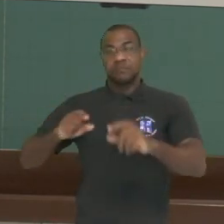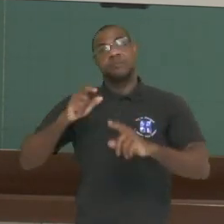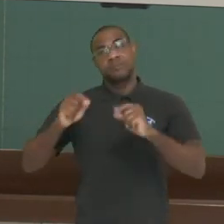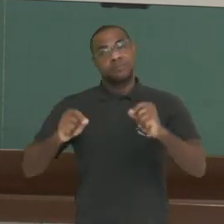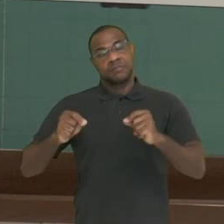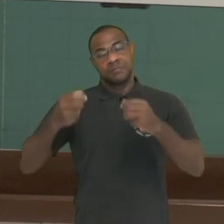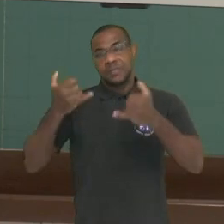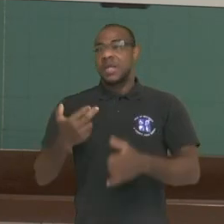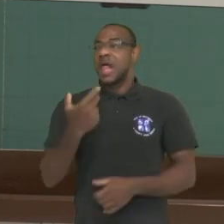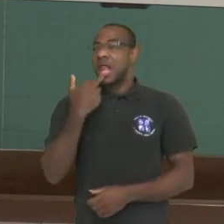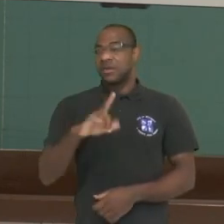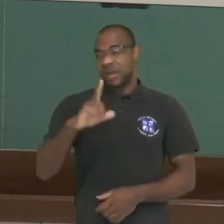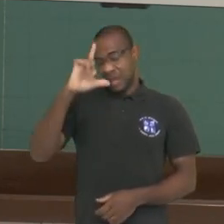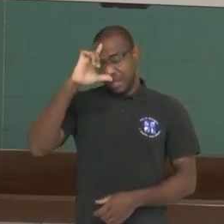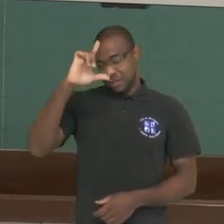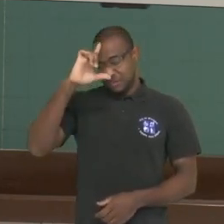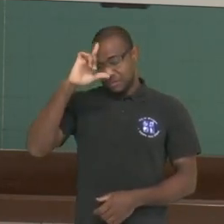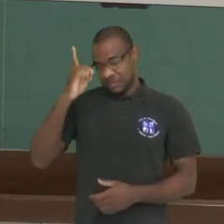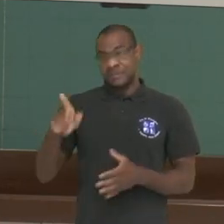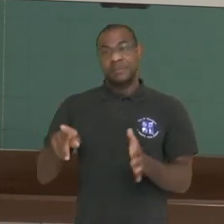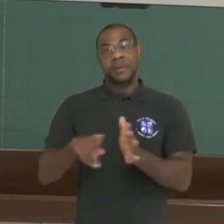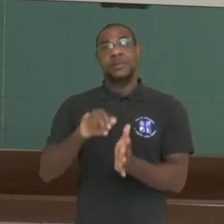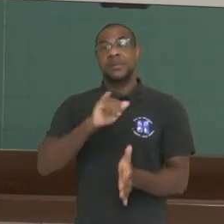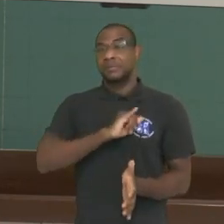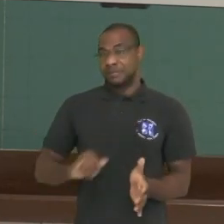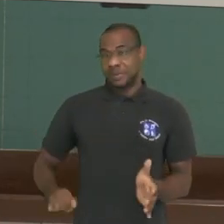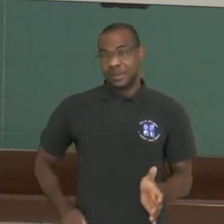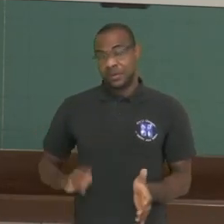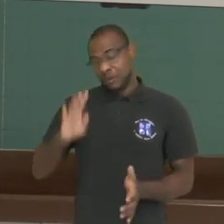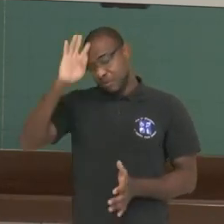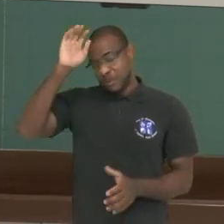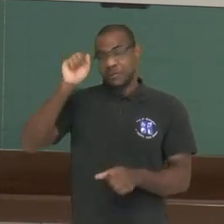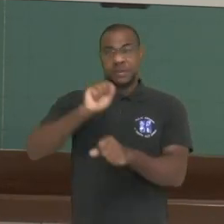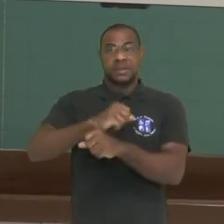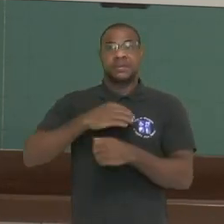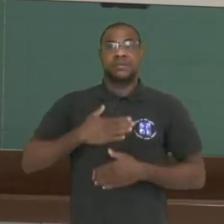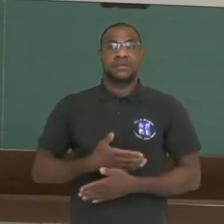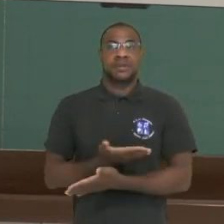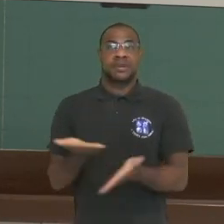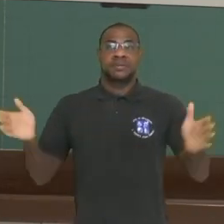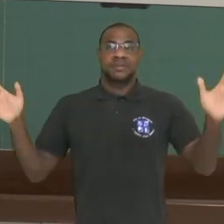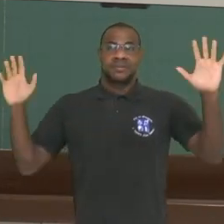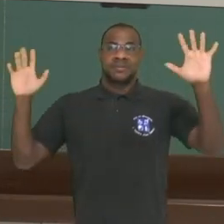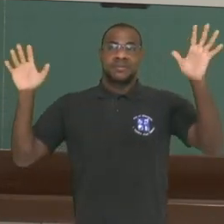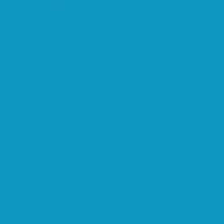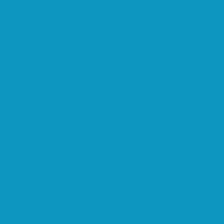língua latina, um pouquinho de aqueduto, um pouquinho de estrada romana. Espero que vocês tenham gostado. Até breve.